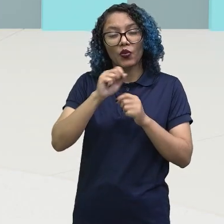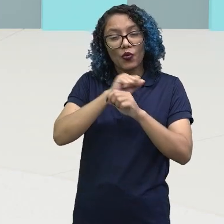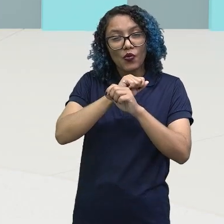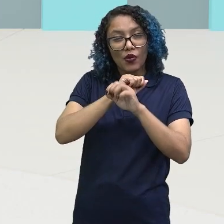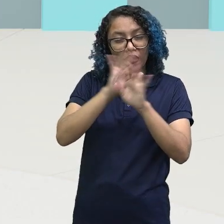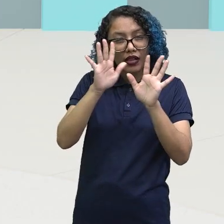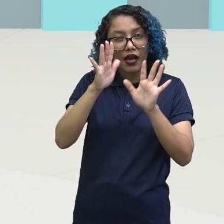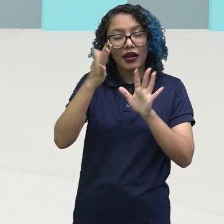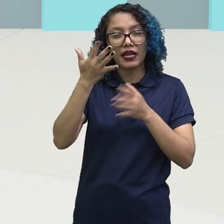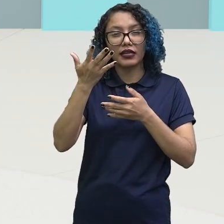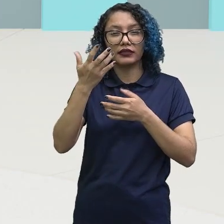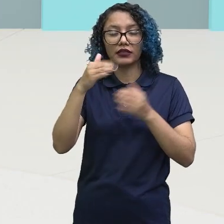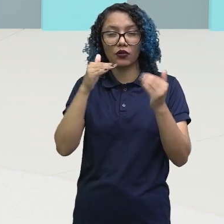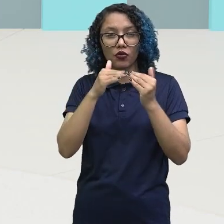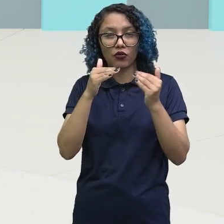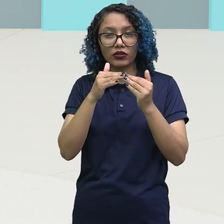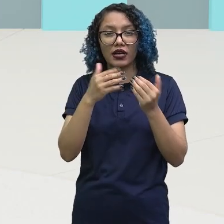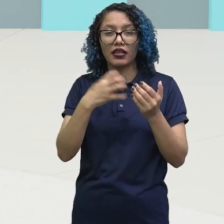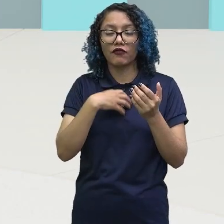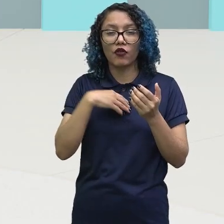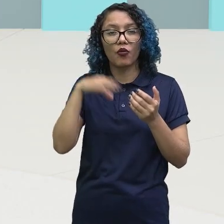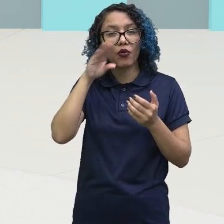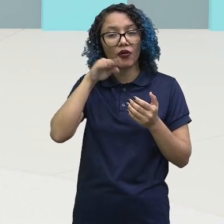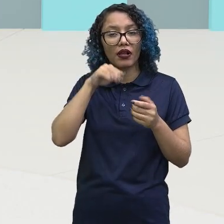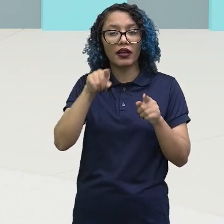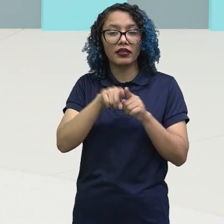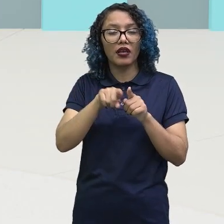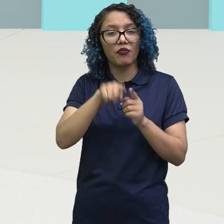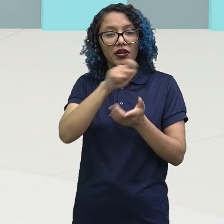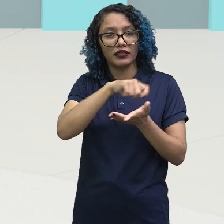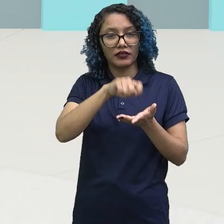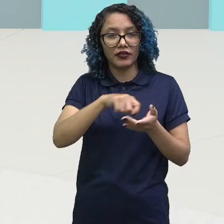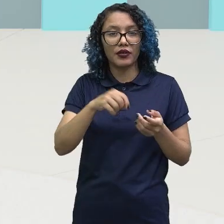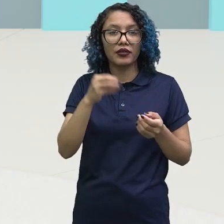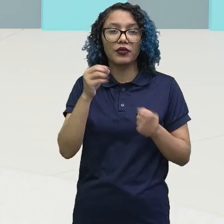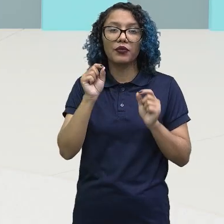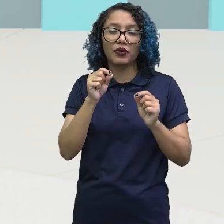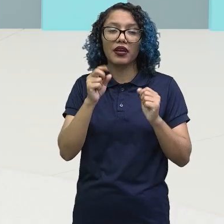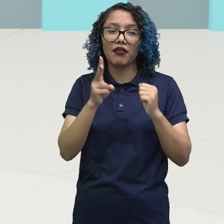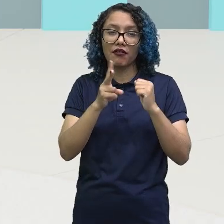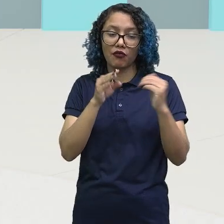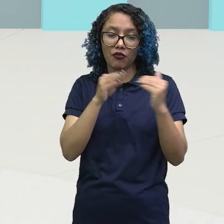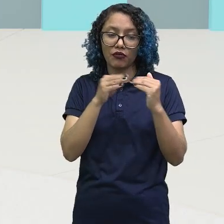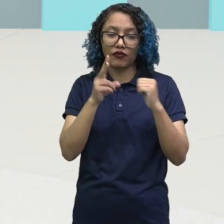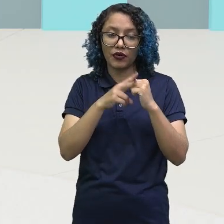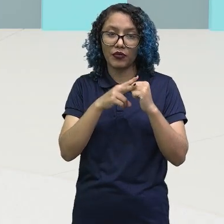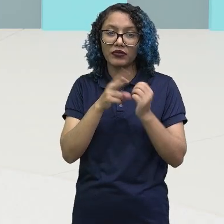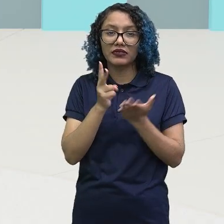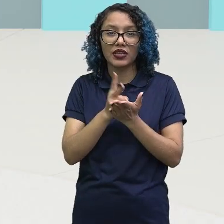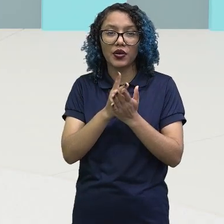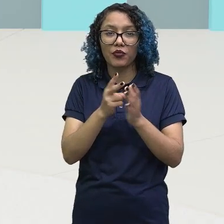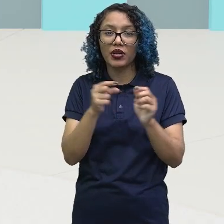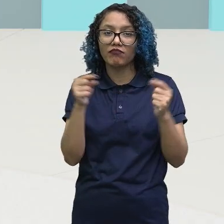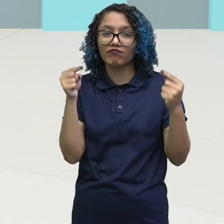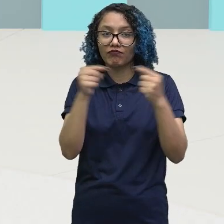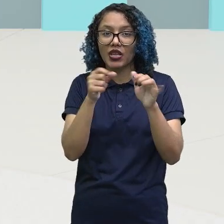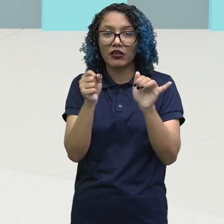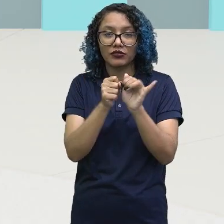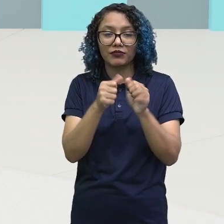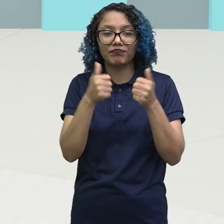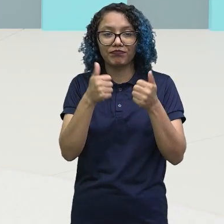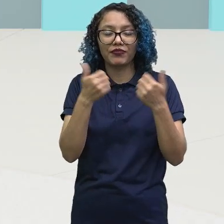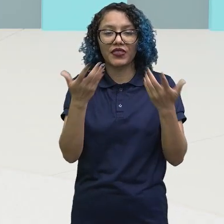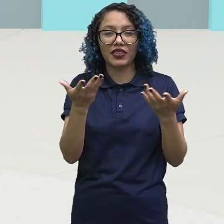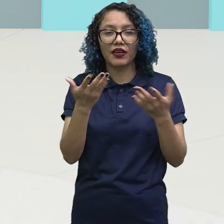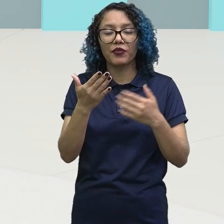quanto na nossa escrita, né, melhorar, então, aí a concordância desses verbos sempre com o sujeito. Não esqueçam, tá bom, pessoal? Então é